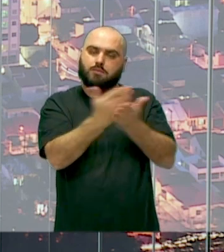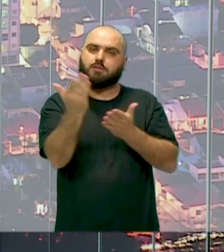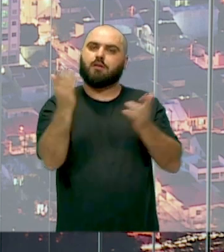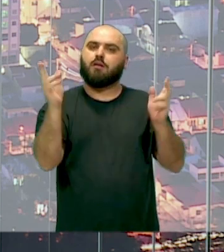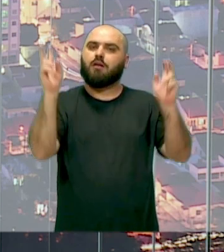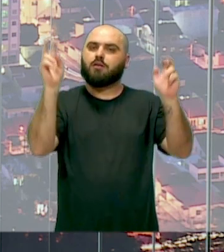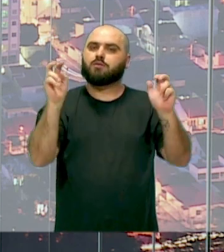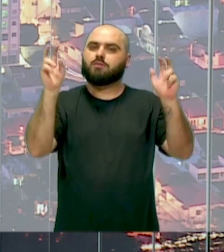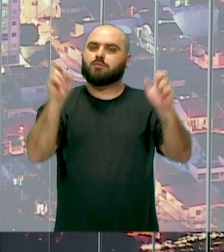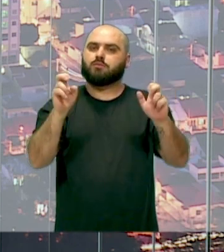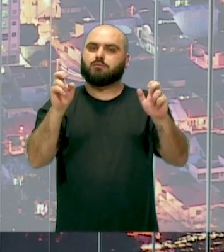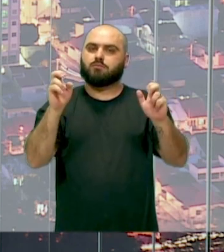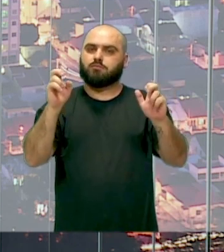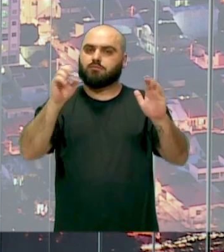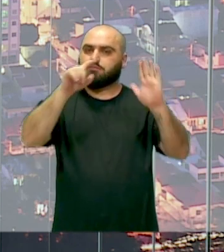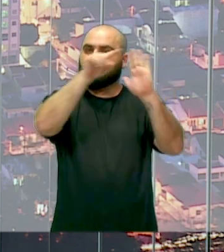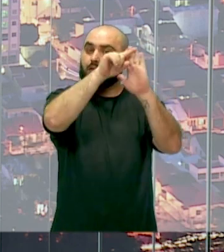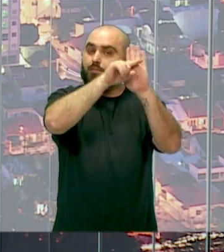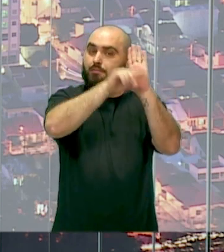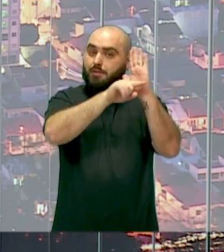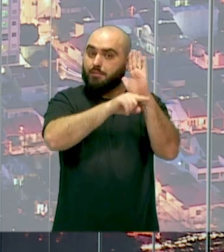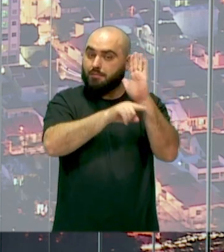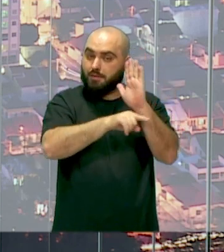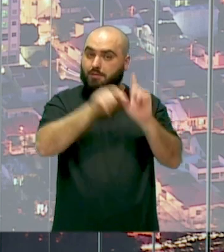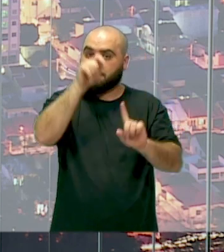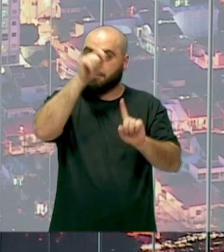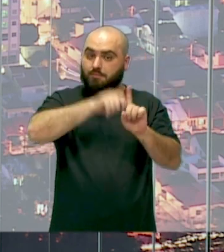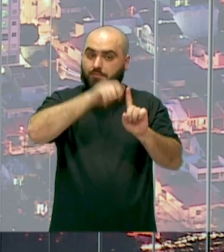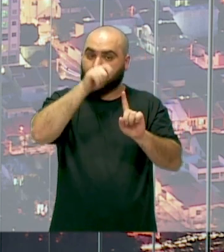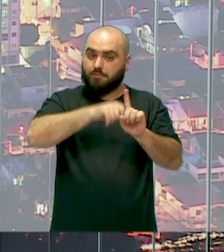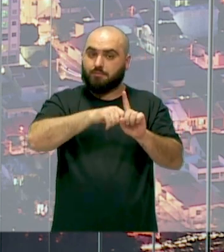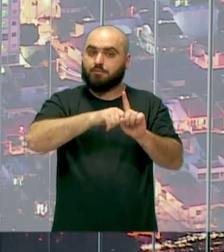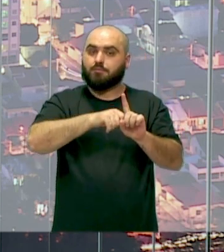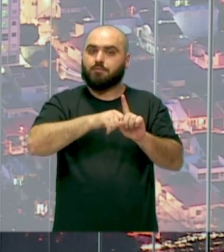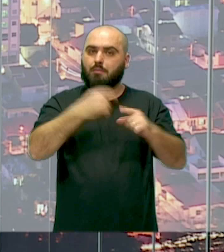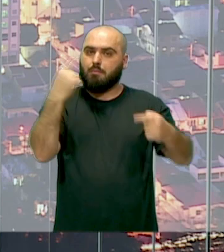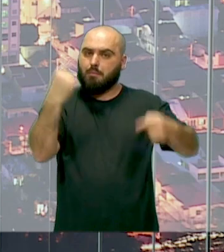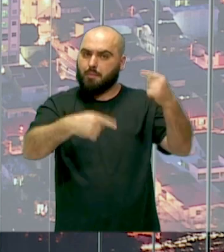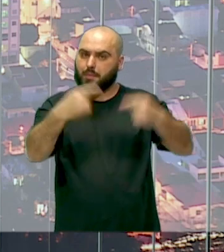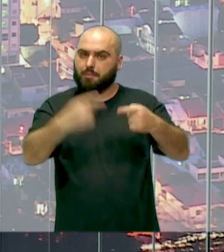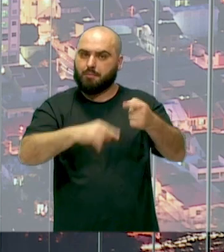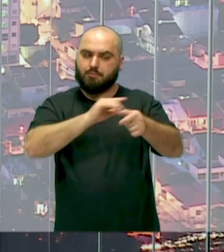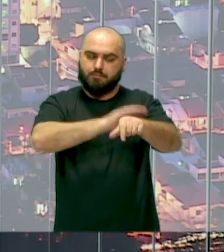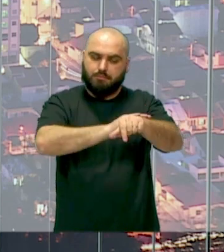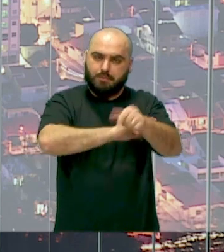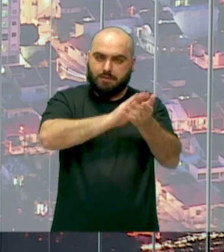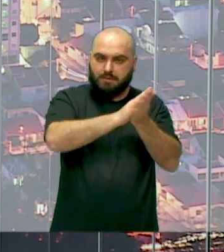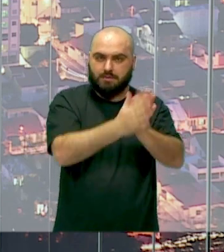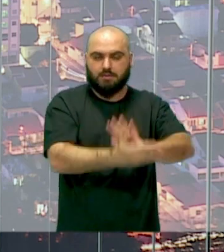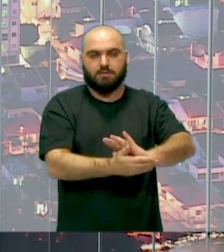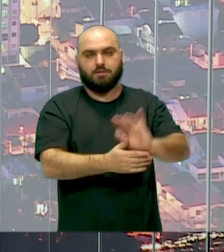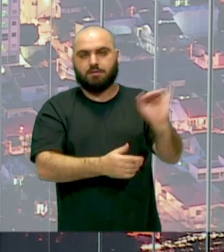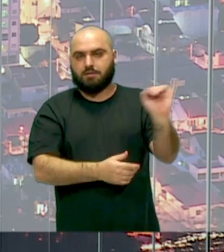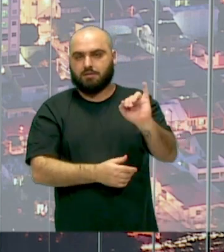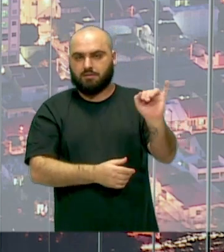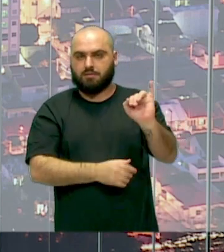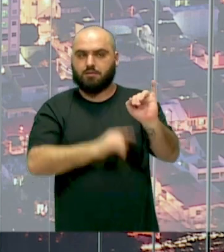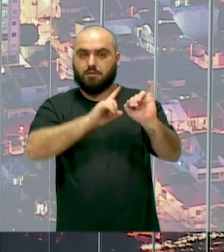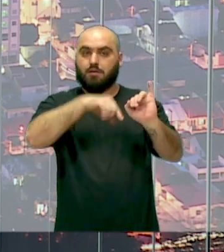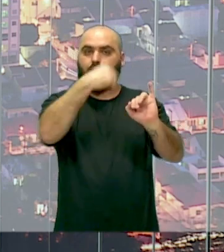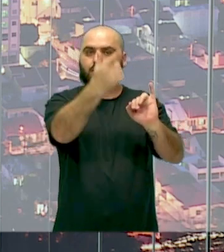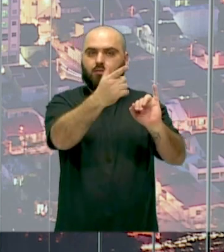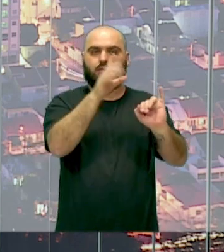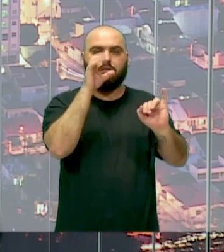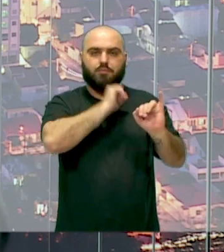questão dessa programação riquíssima de combate ao racismo aqui na cidade de Itajaí, no próximo bloco.